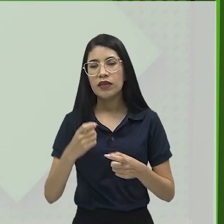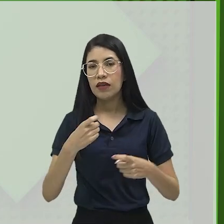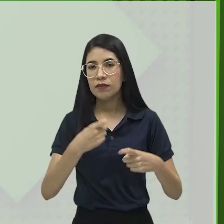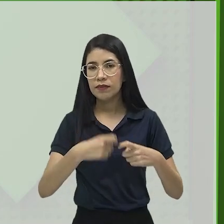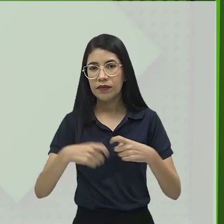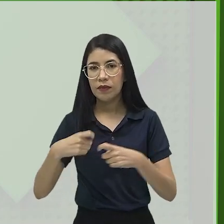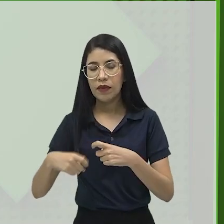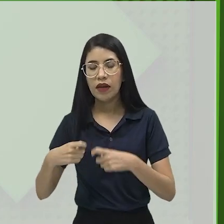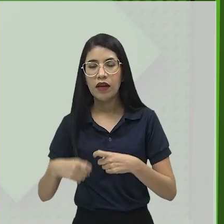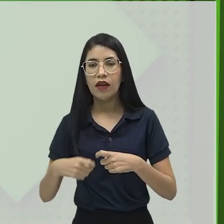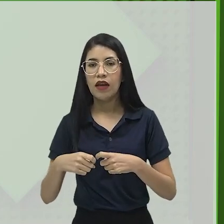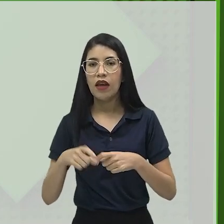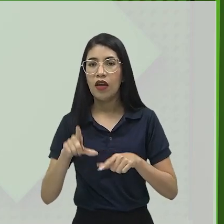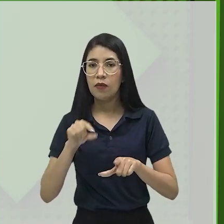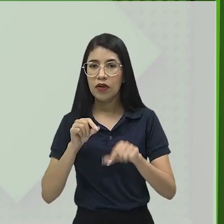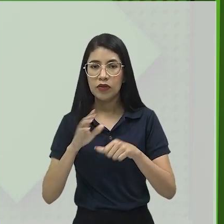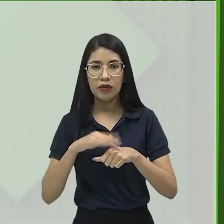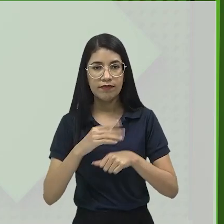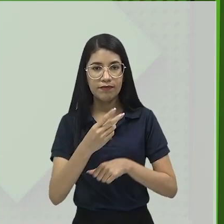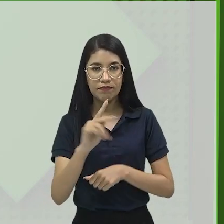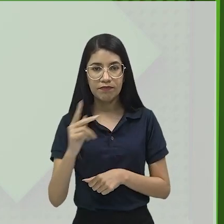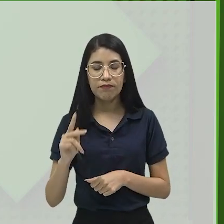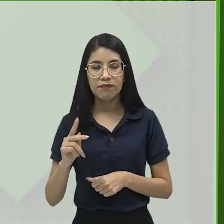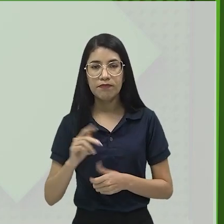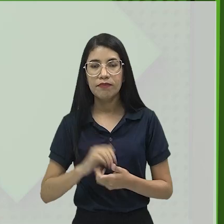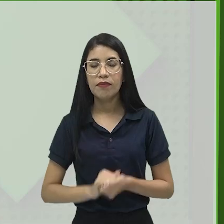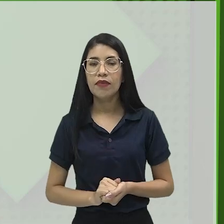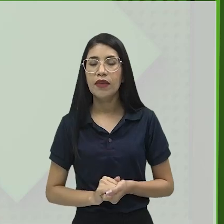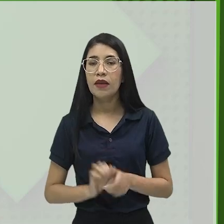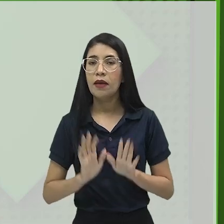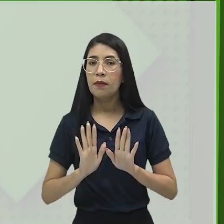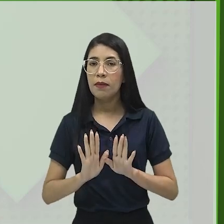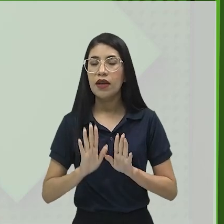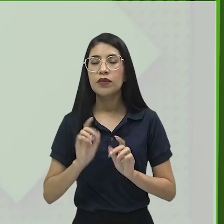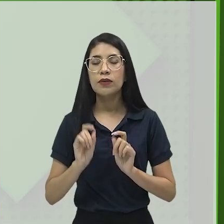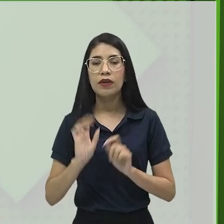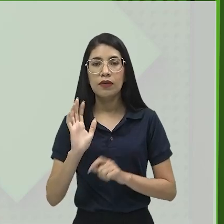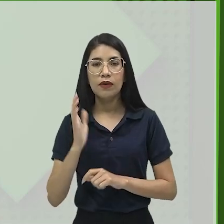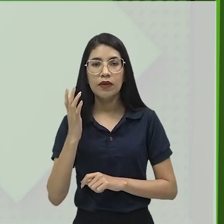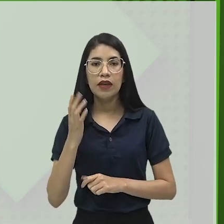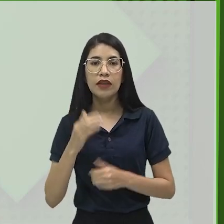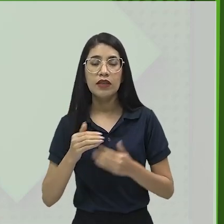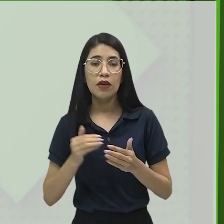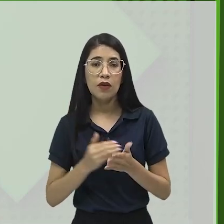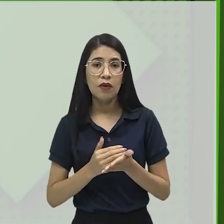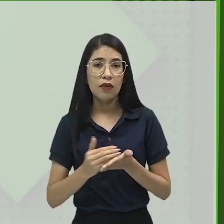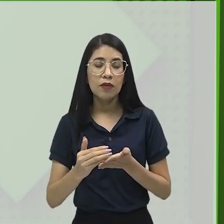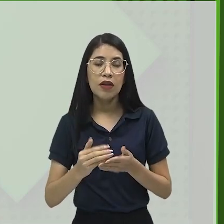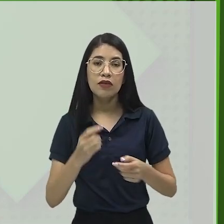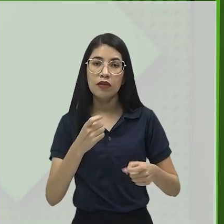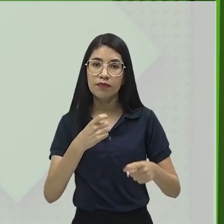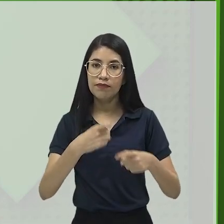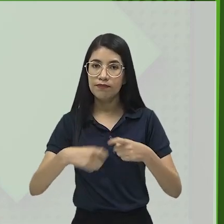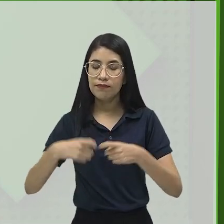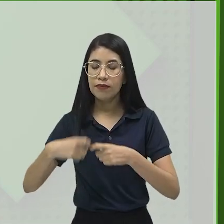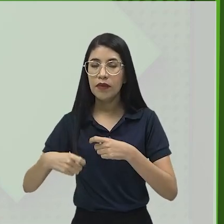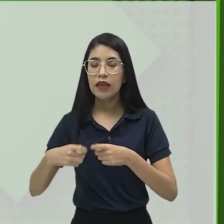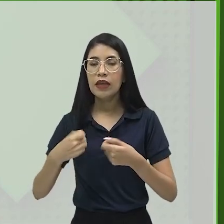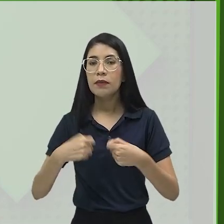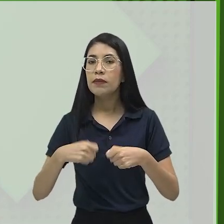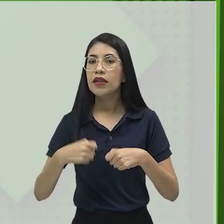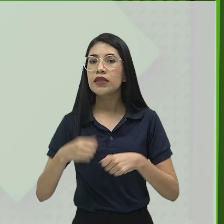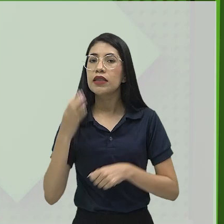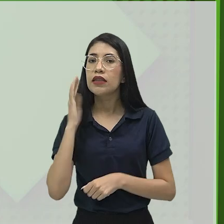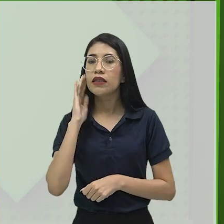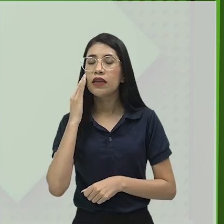uma opção, tá, gente? Mas acontece, e quando você entra nessa fase, você tem que